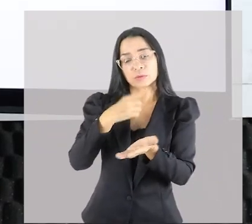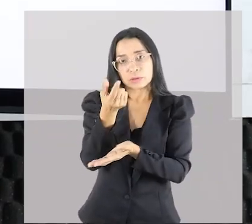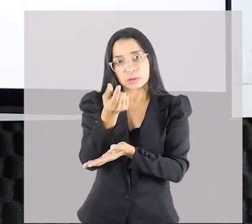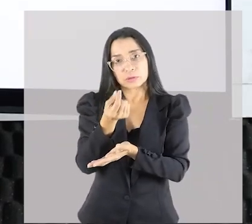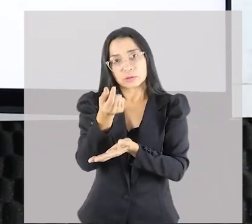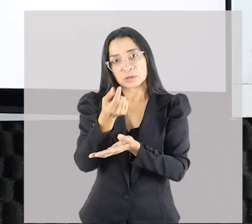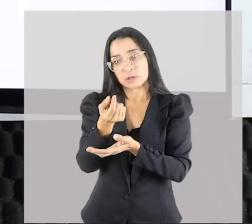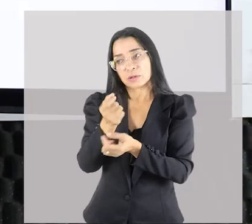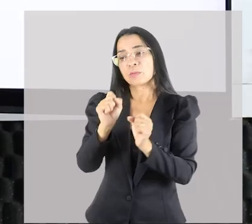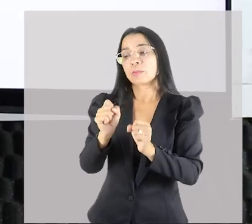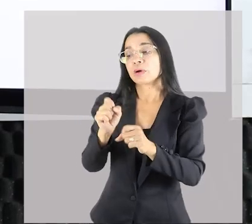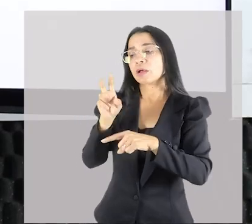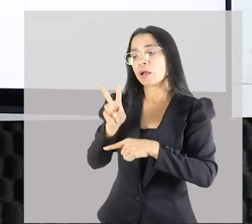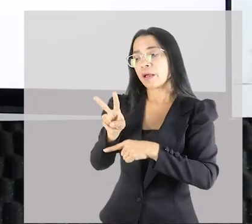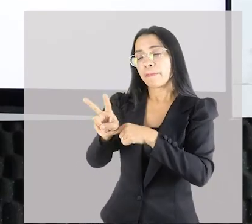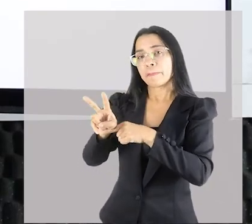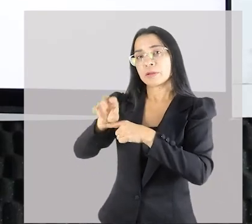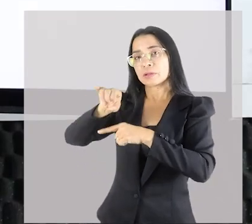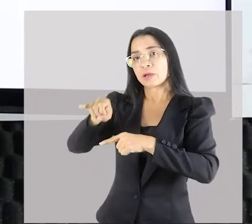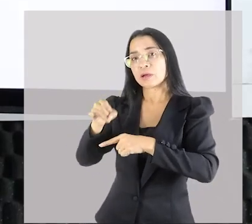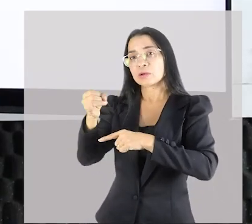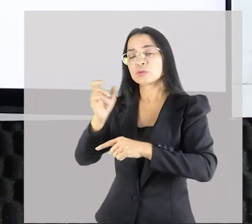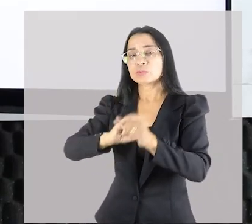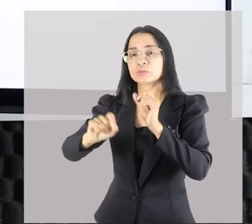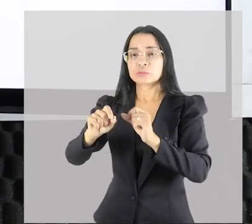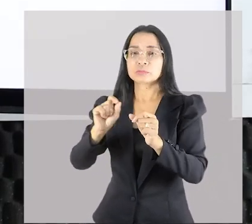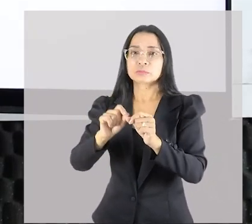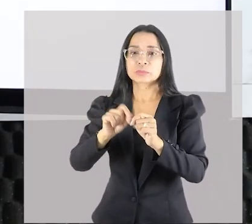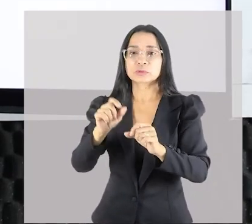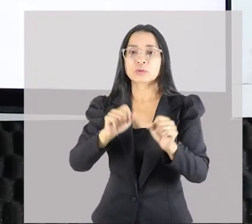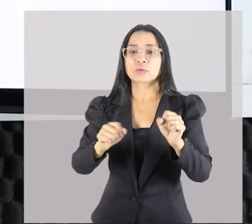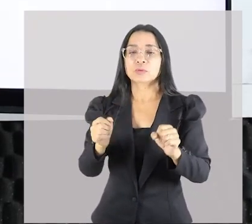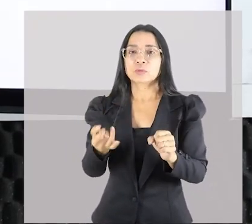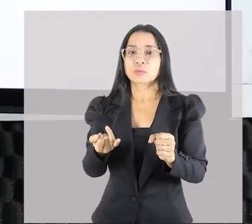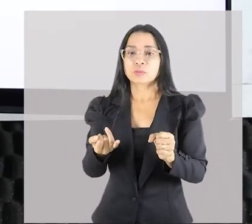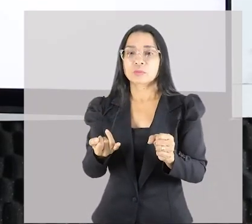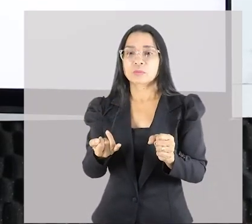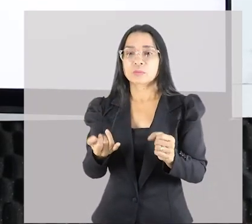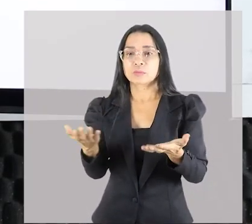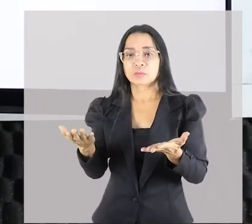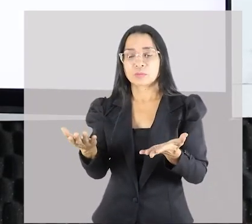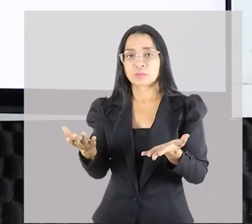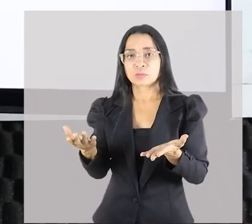possa ser emprestado a juros. E isso faz com que esse crédito